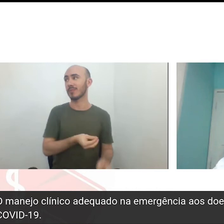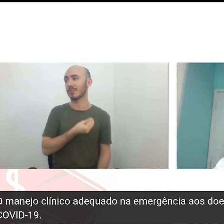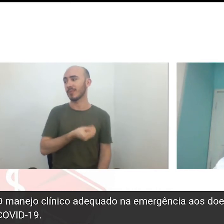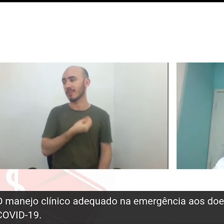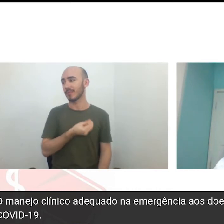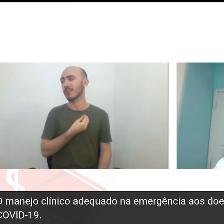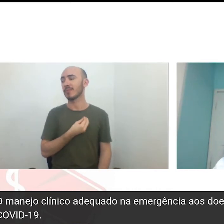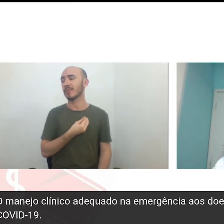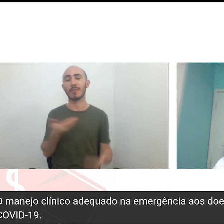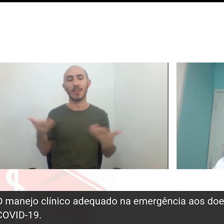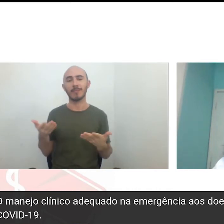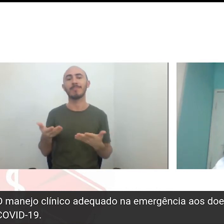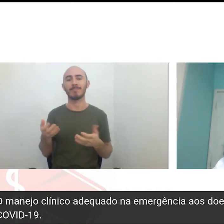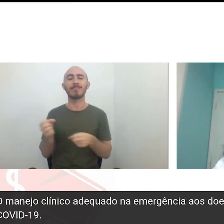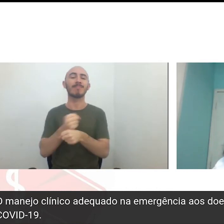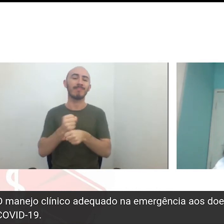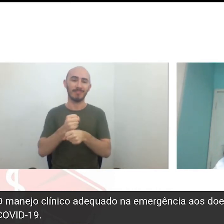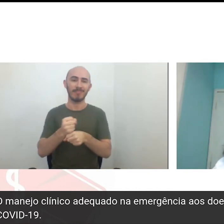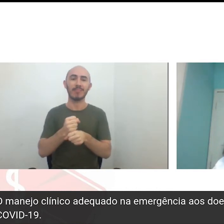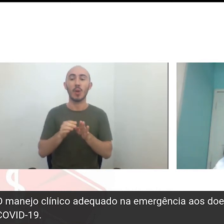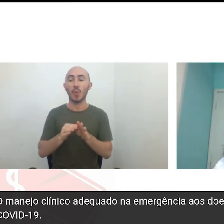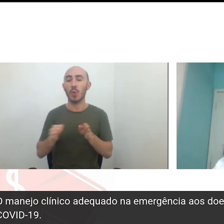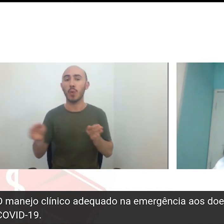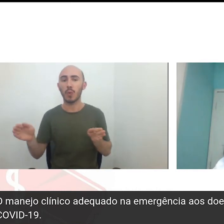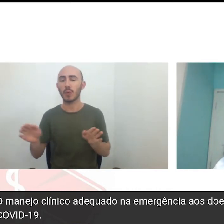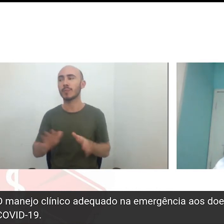ano. Não poderia faltar.